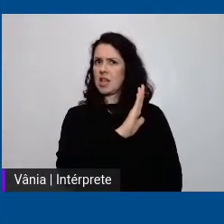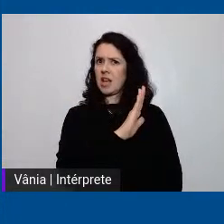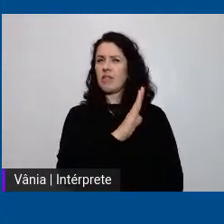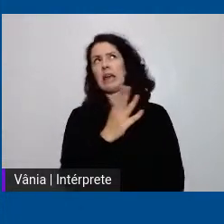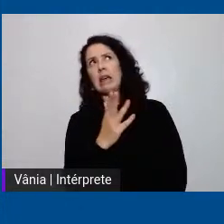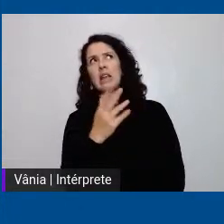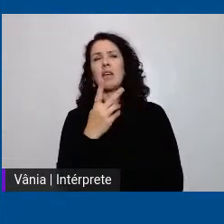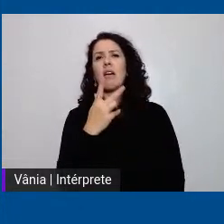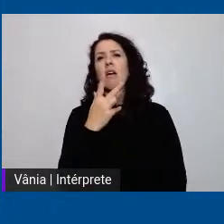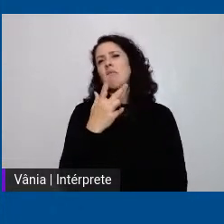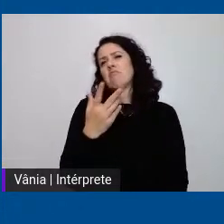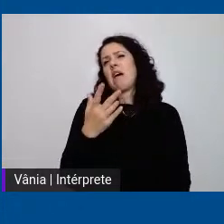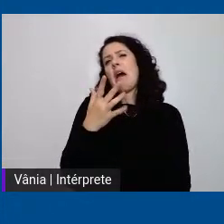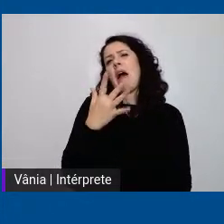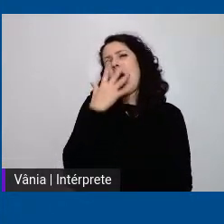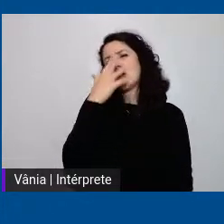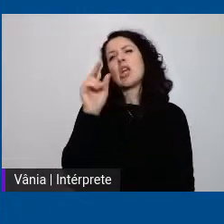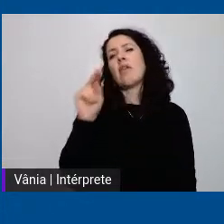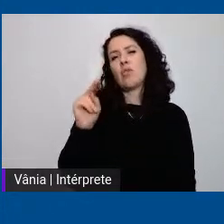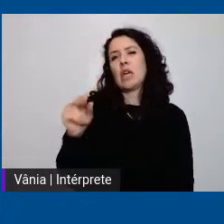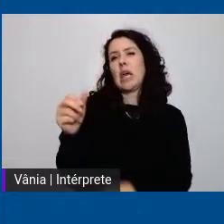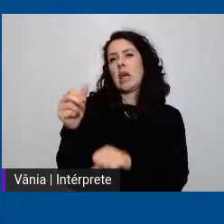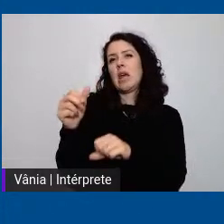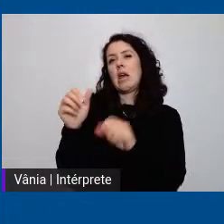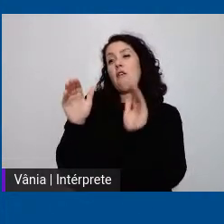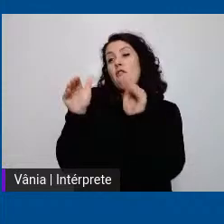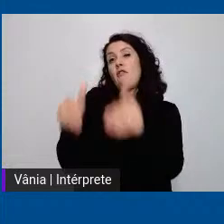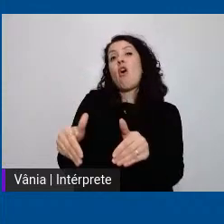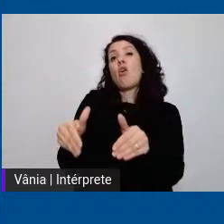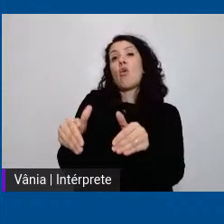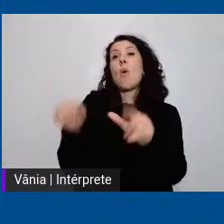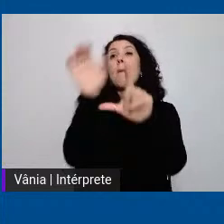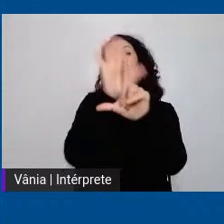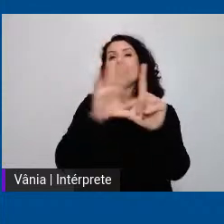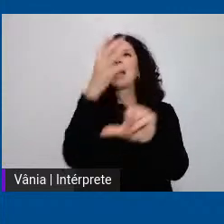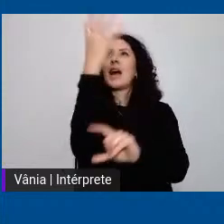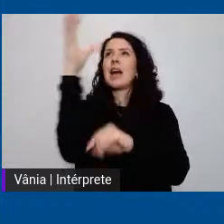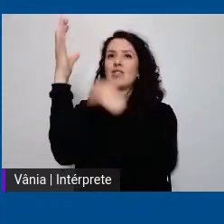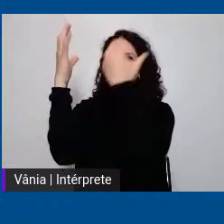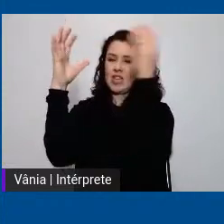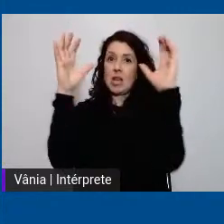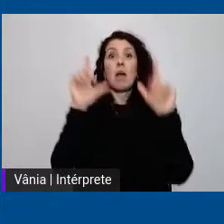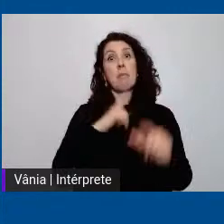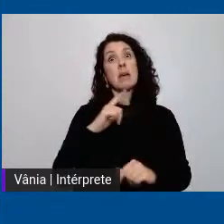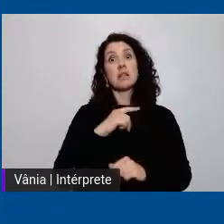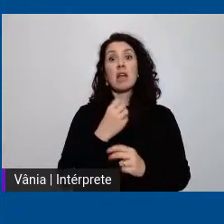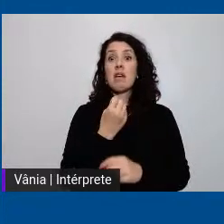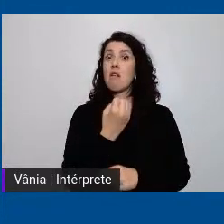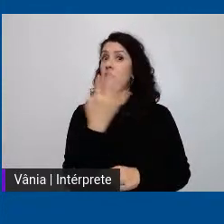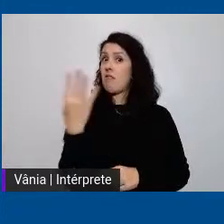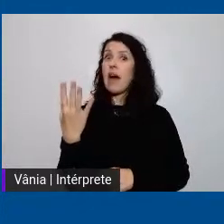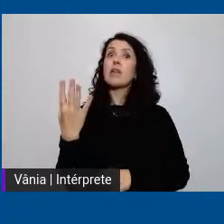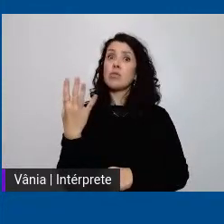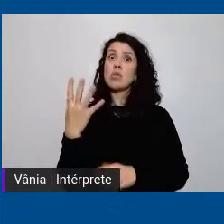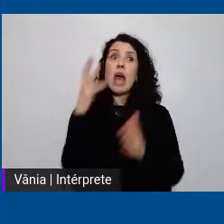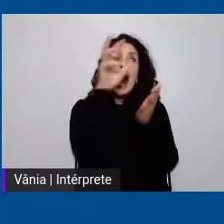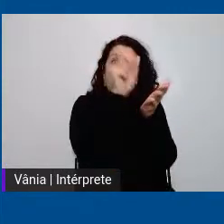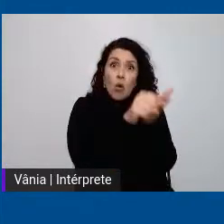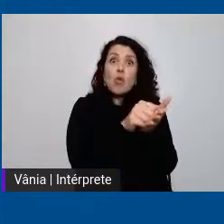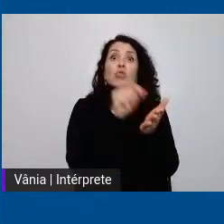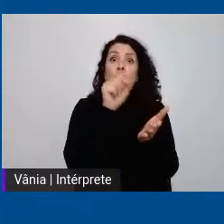né? Mas ele tem conjuntos de retratos incríveis, como esse do trabalho